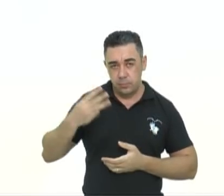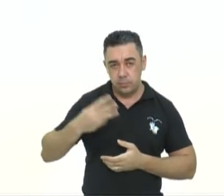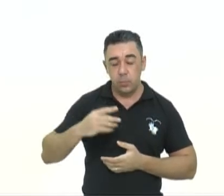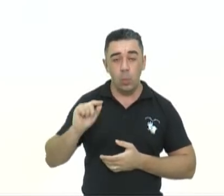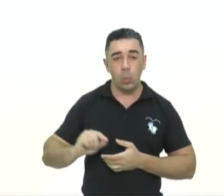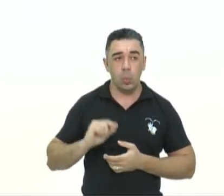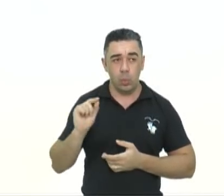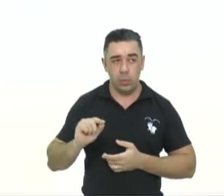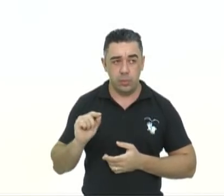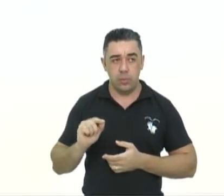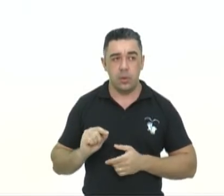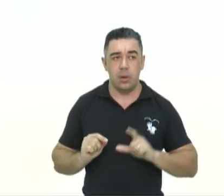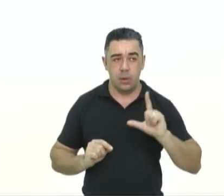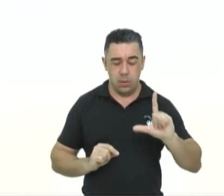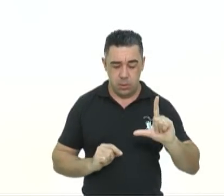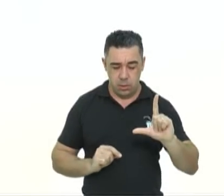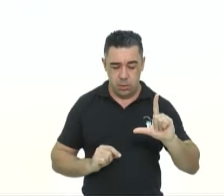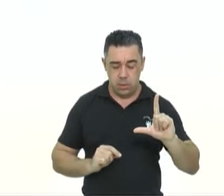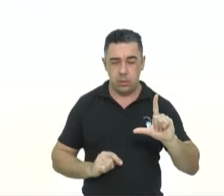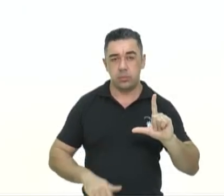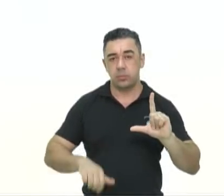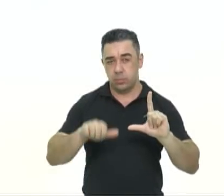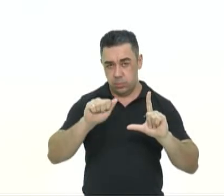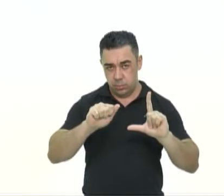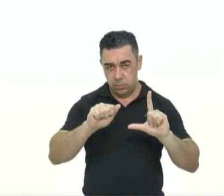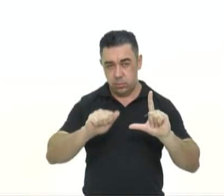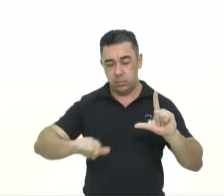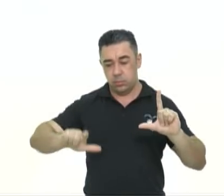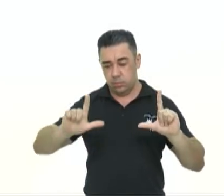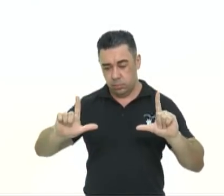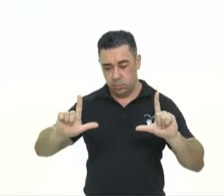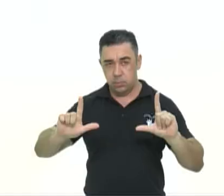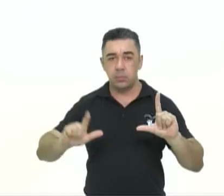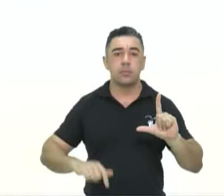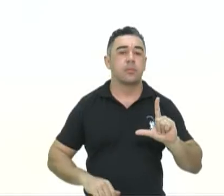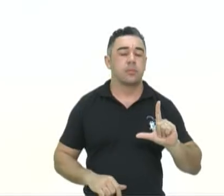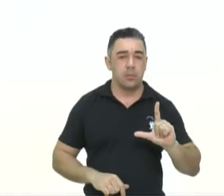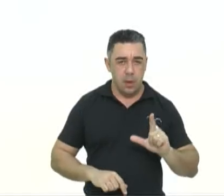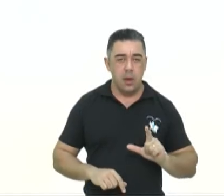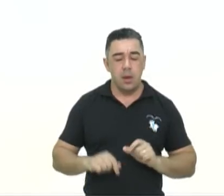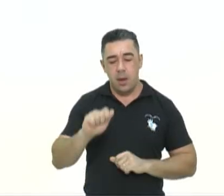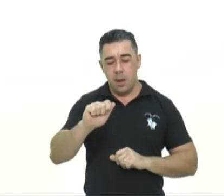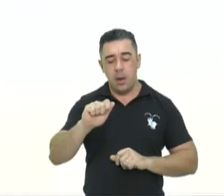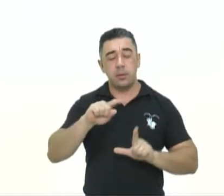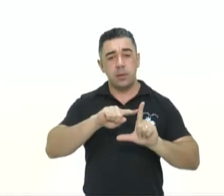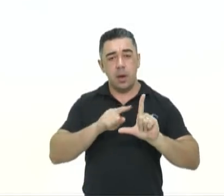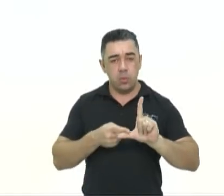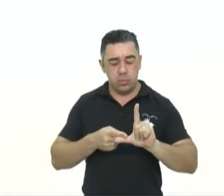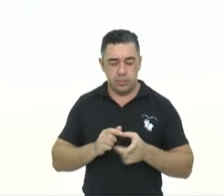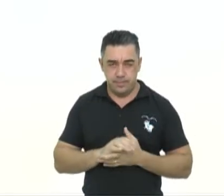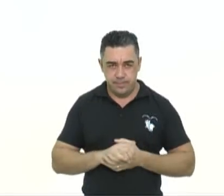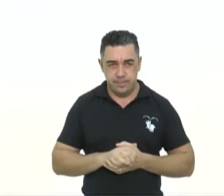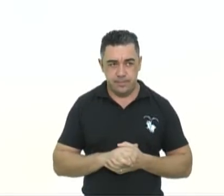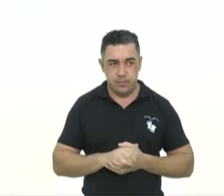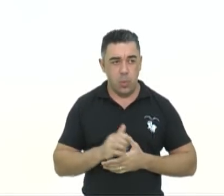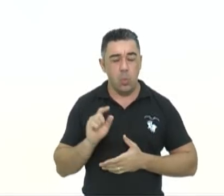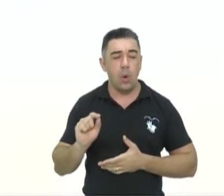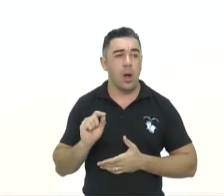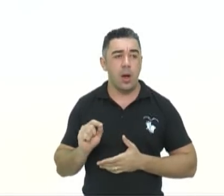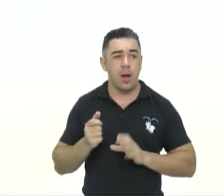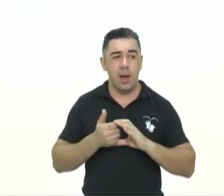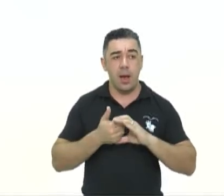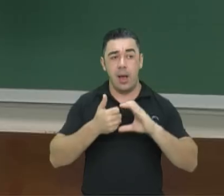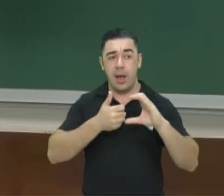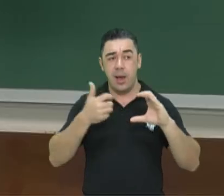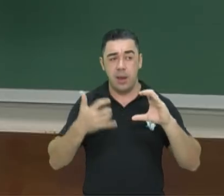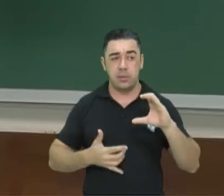terceiro caso, seria lado, ângulo, lado. Qual que é a